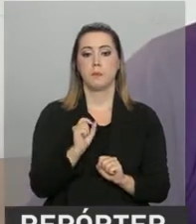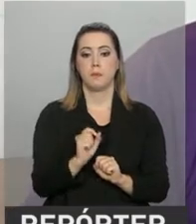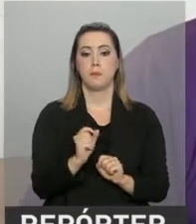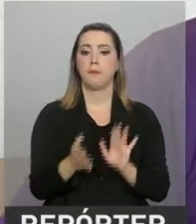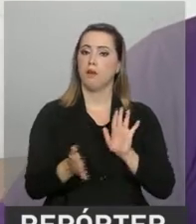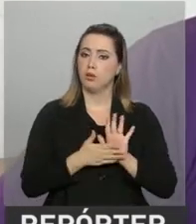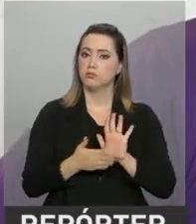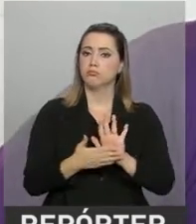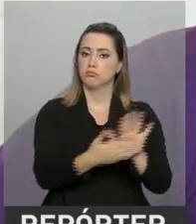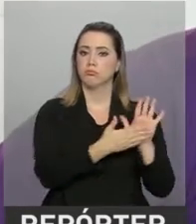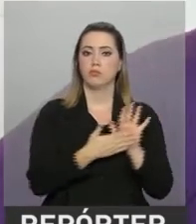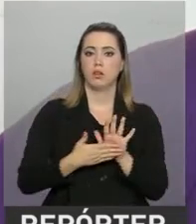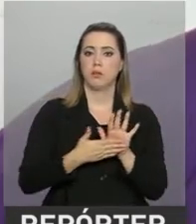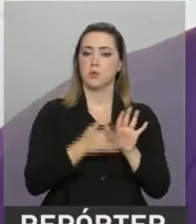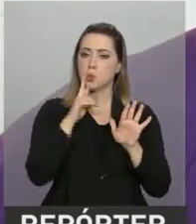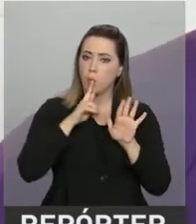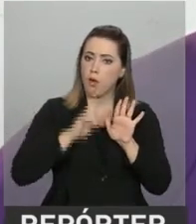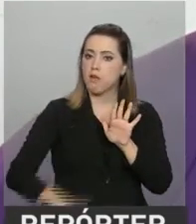bem